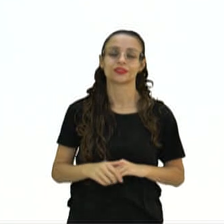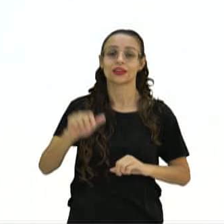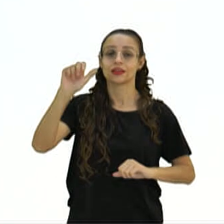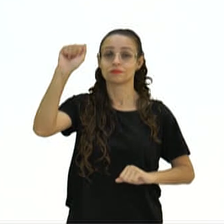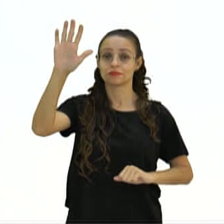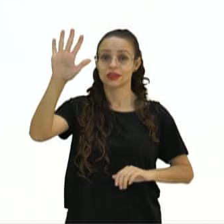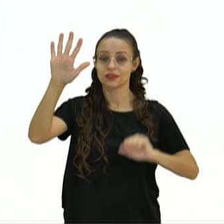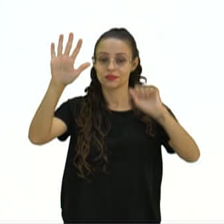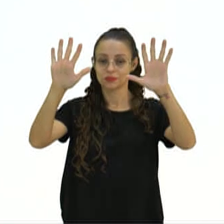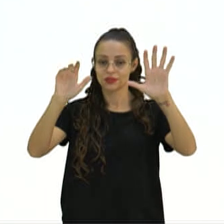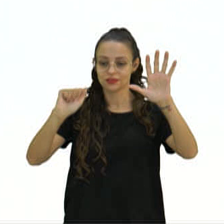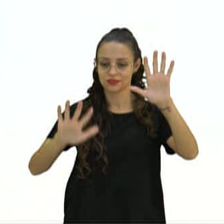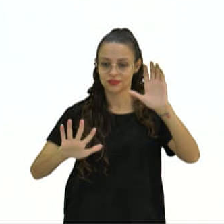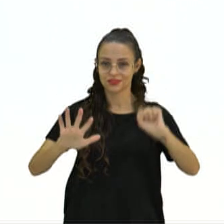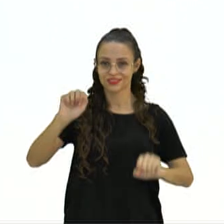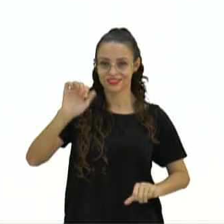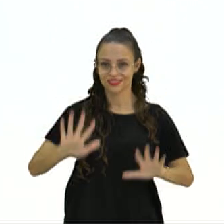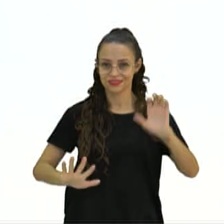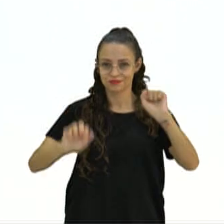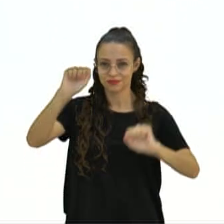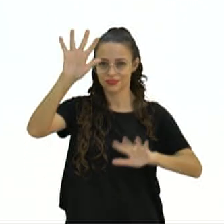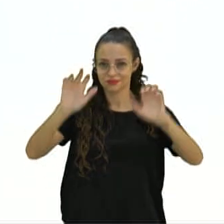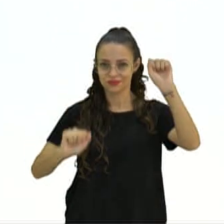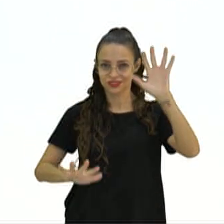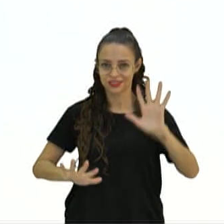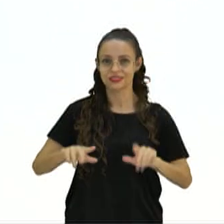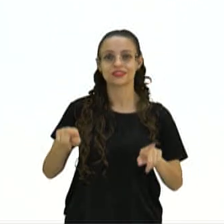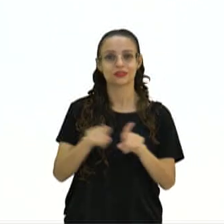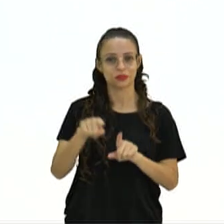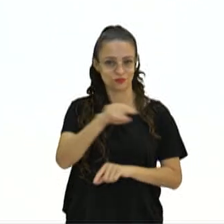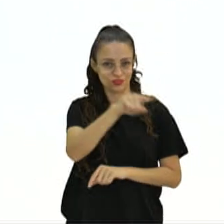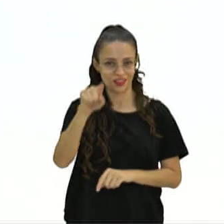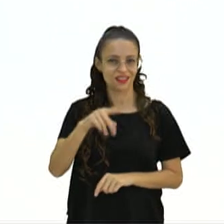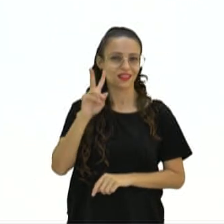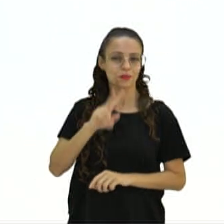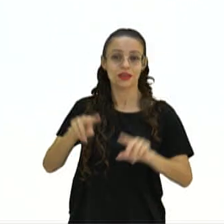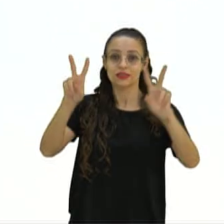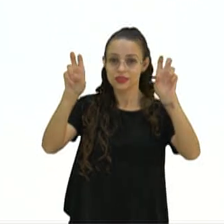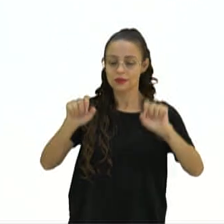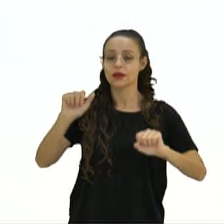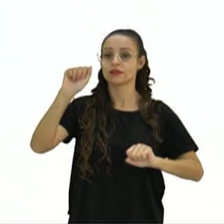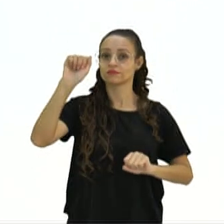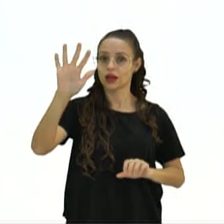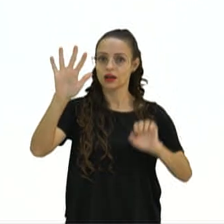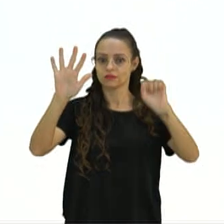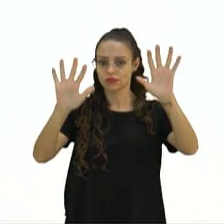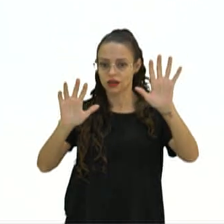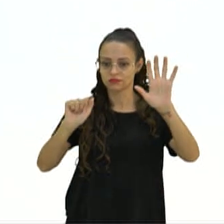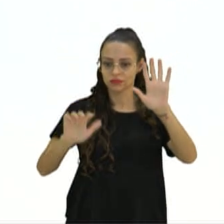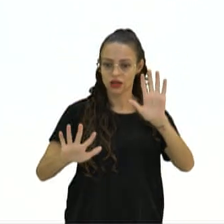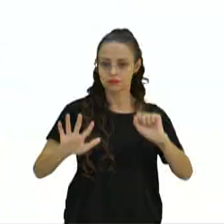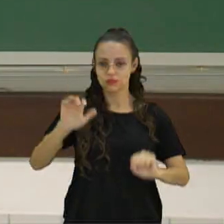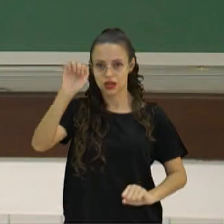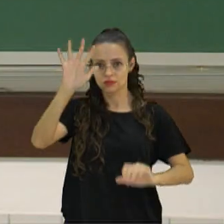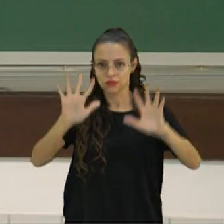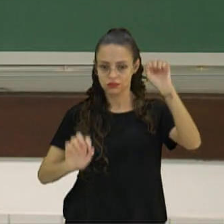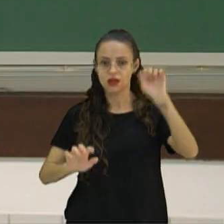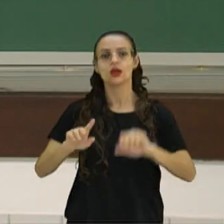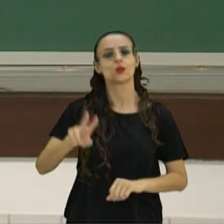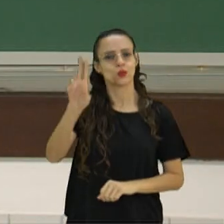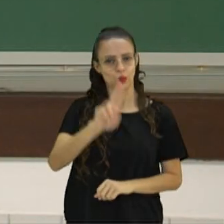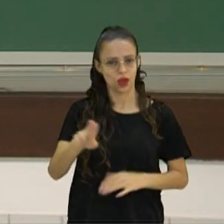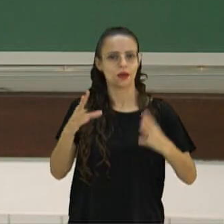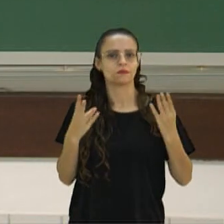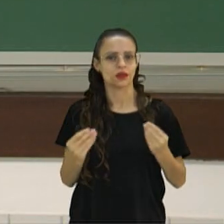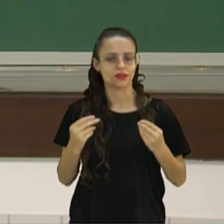mímica também, então ali foi um dos temas das nossas aulas, né, como vocês lembram, né? Então a mímica também é um jogo muito utilizado, né?